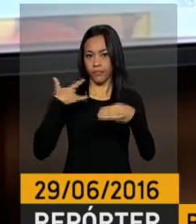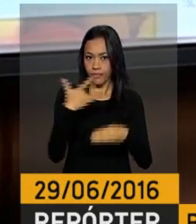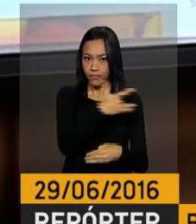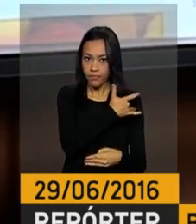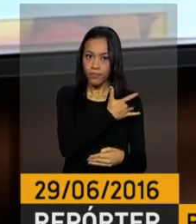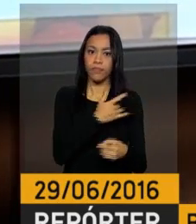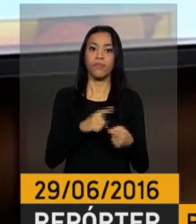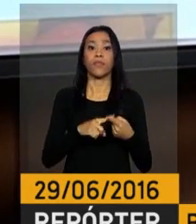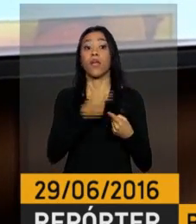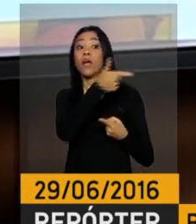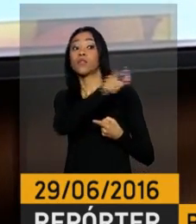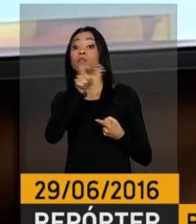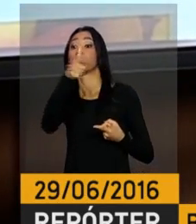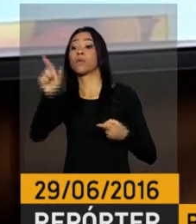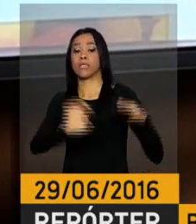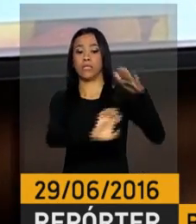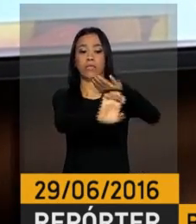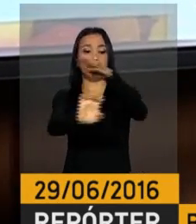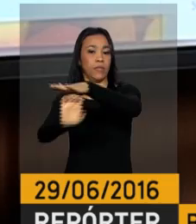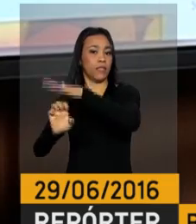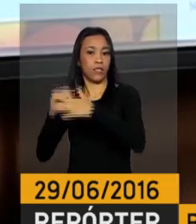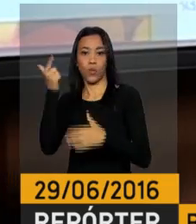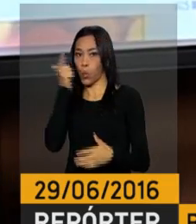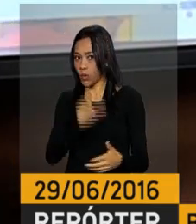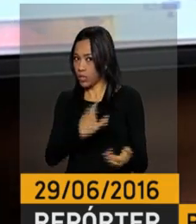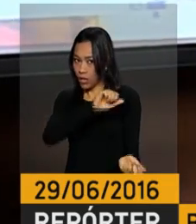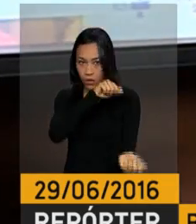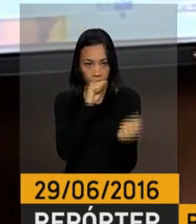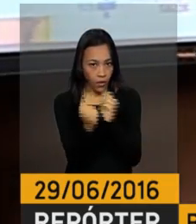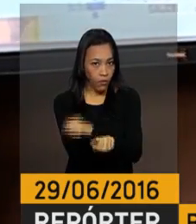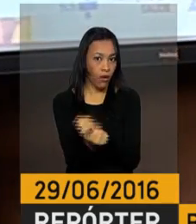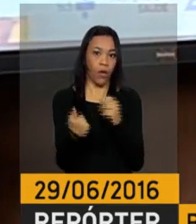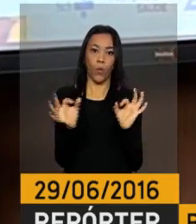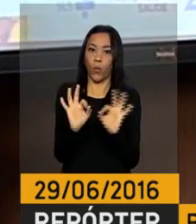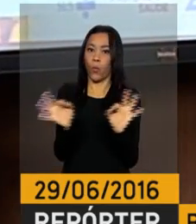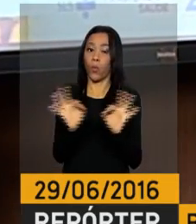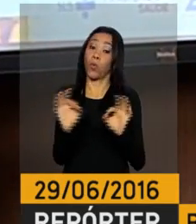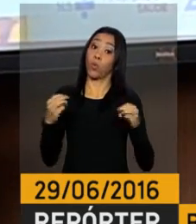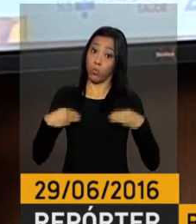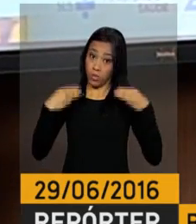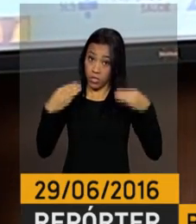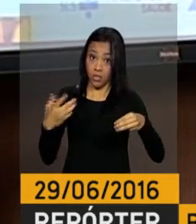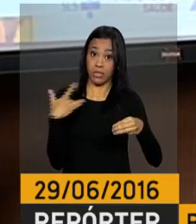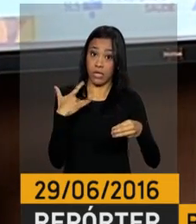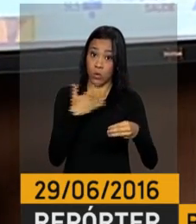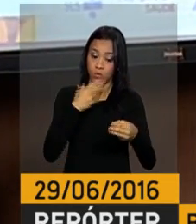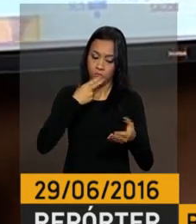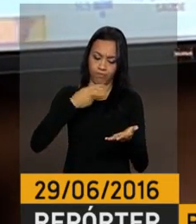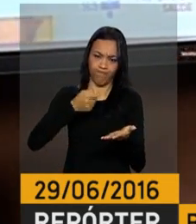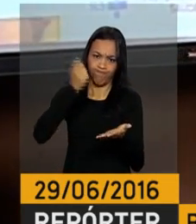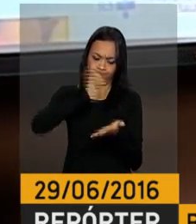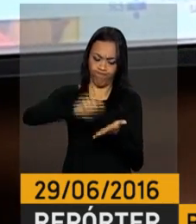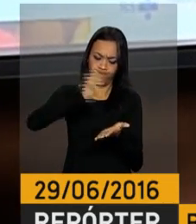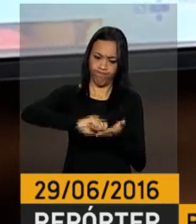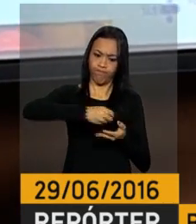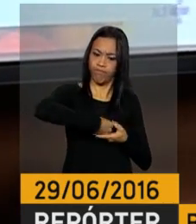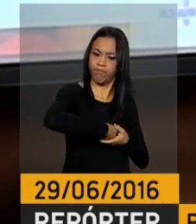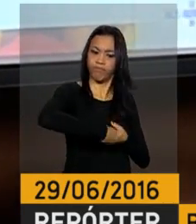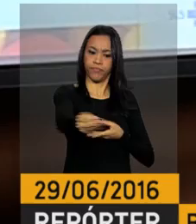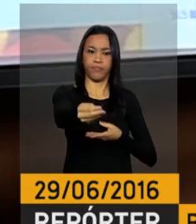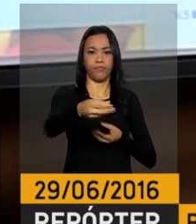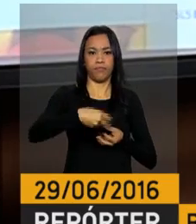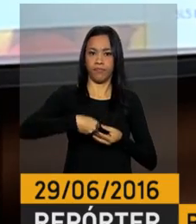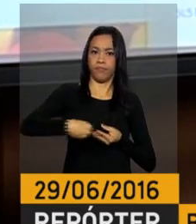que aquelas empresas que não adequaram os seus produtos o Ministério da Saúde ficou e elas se adequaram já estão